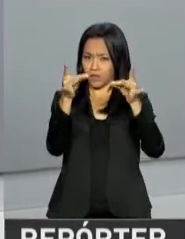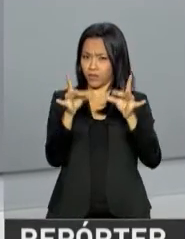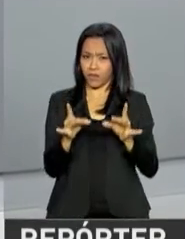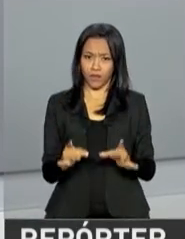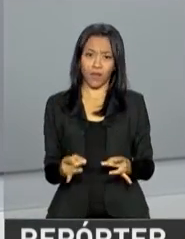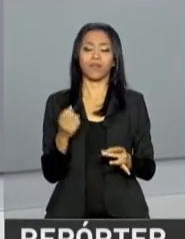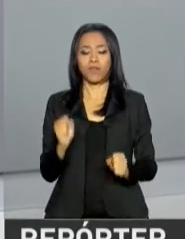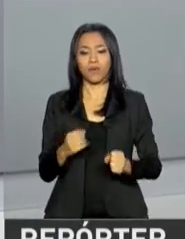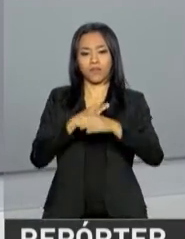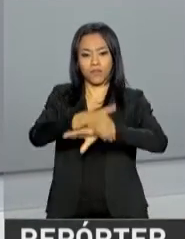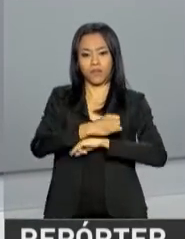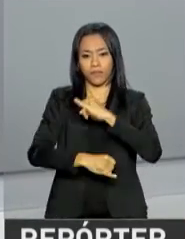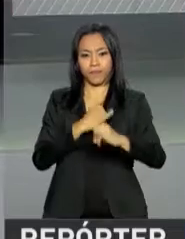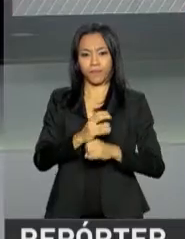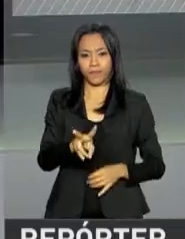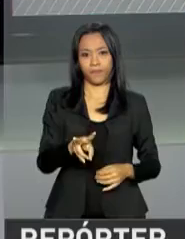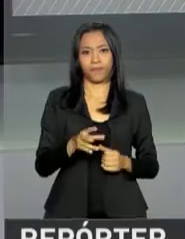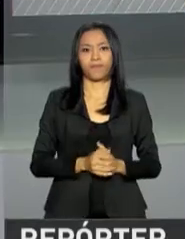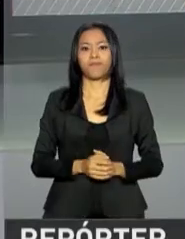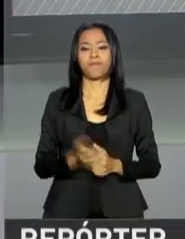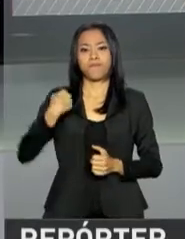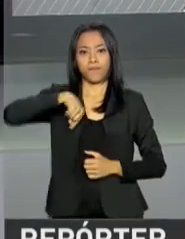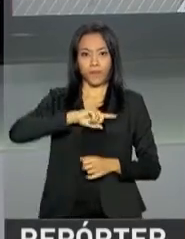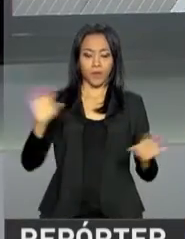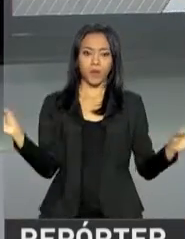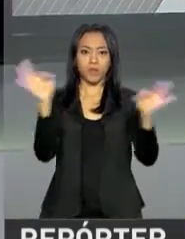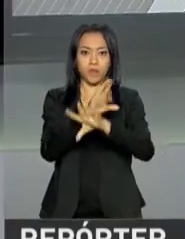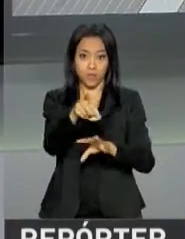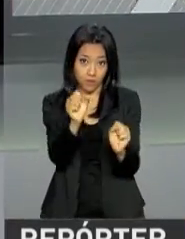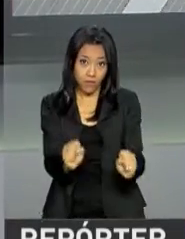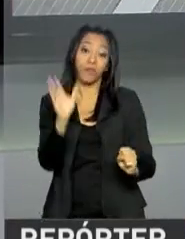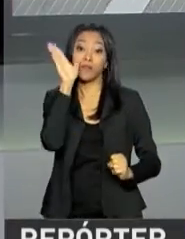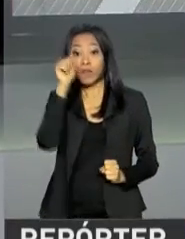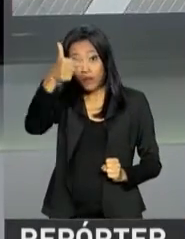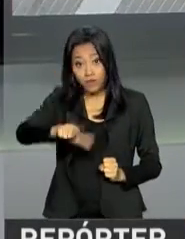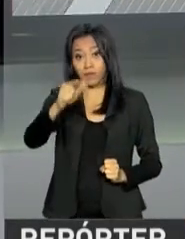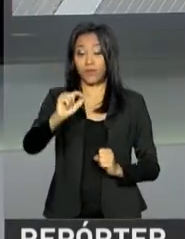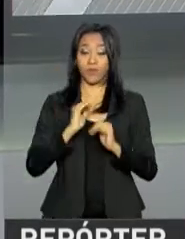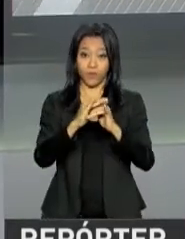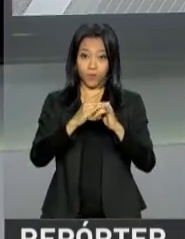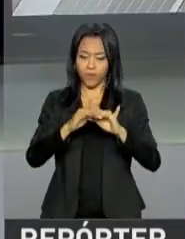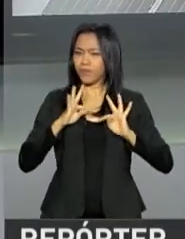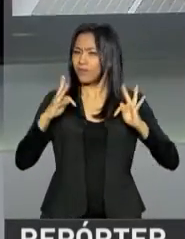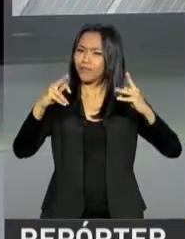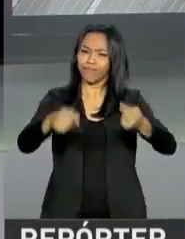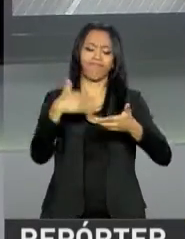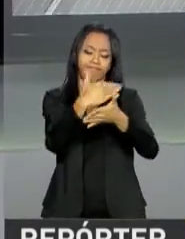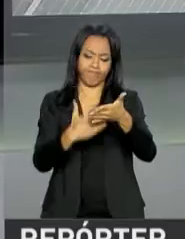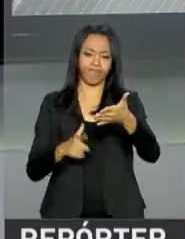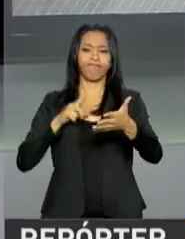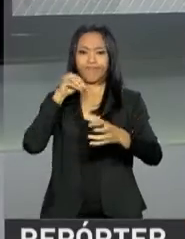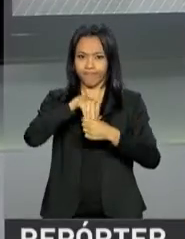no site dos correios e nós ficamos por aqui você pode rever as reportagens no youtube e toda a nossa programação